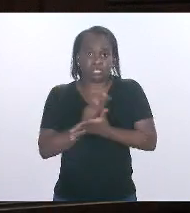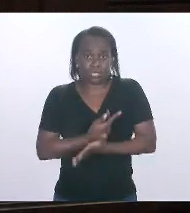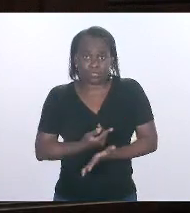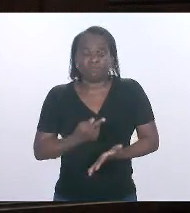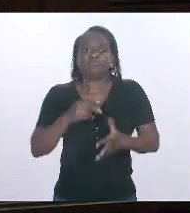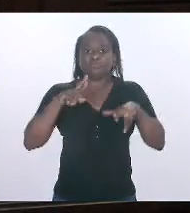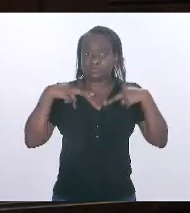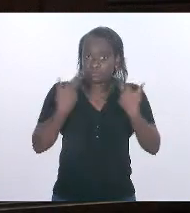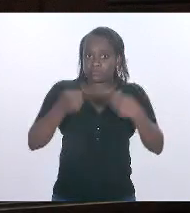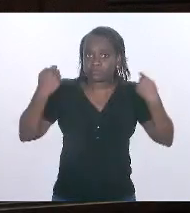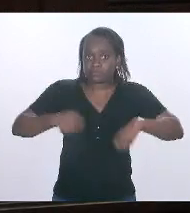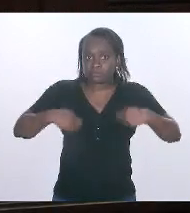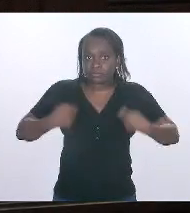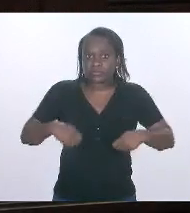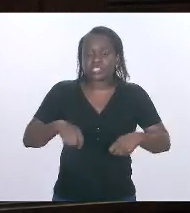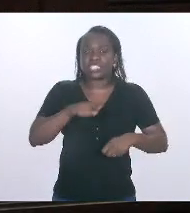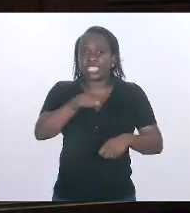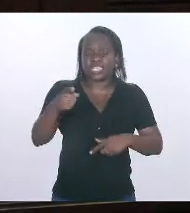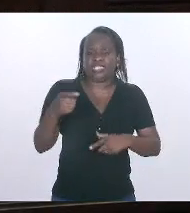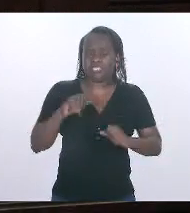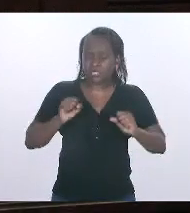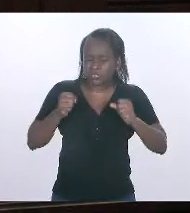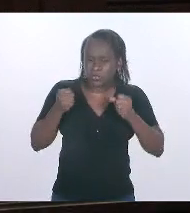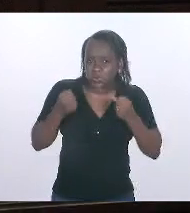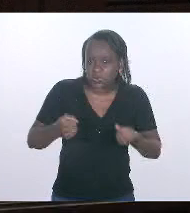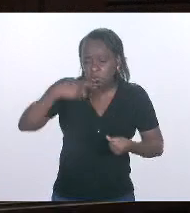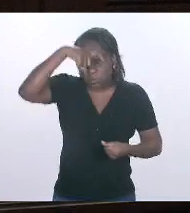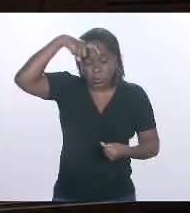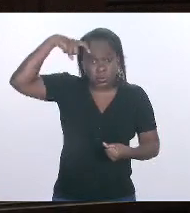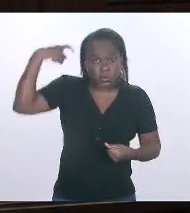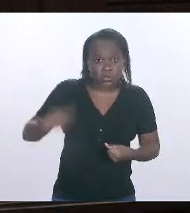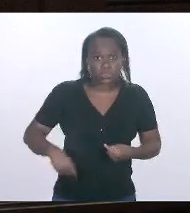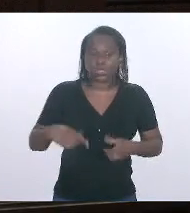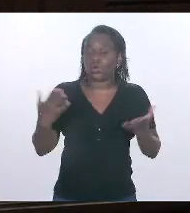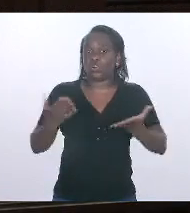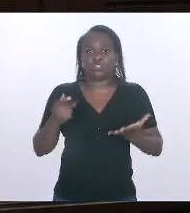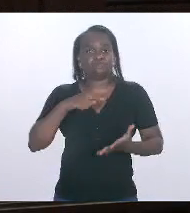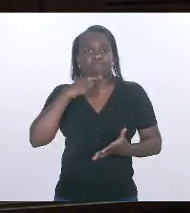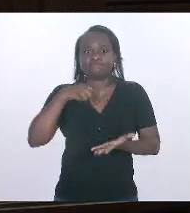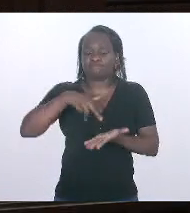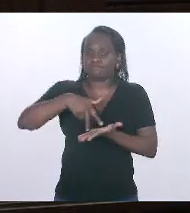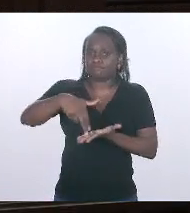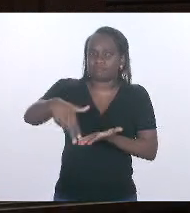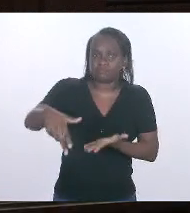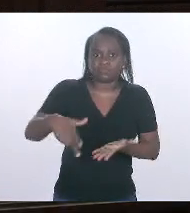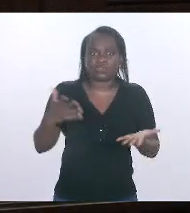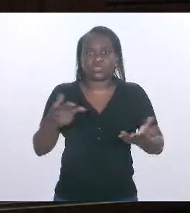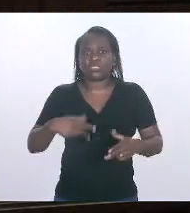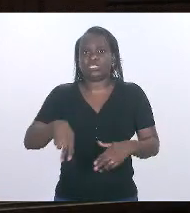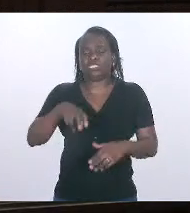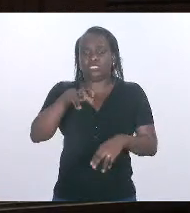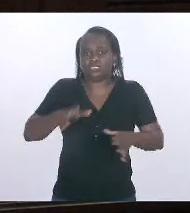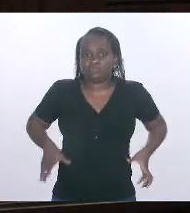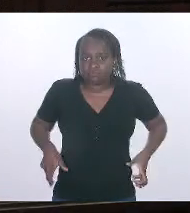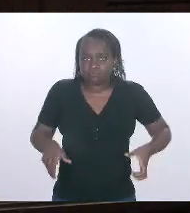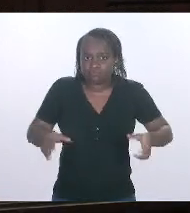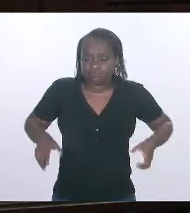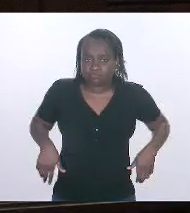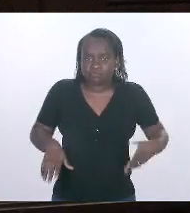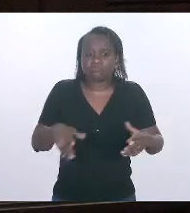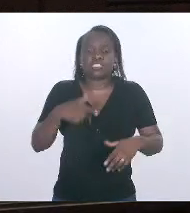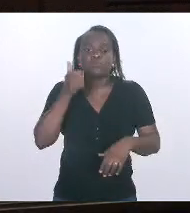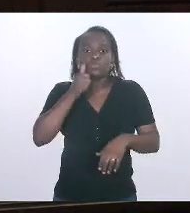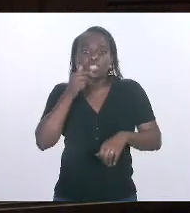uma reunião com aqueles guerreiros que hoje não conseguem andar, que vivem em cima de uma cadeira de roda, com as